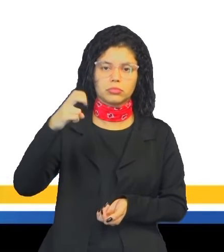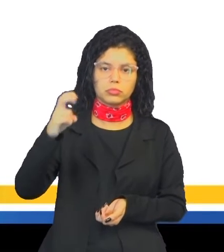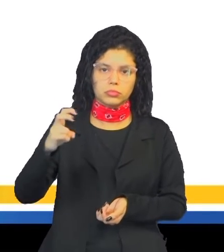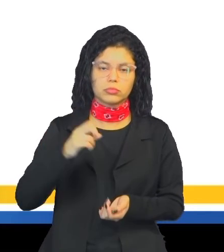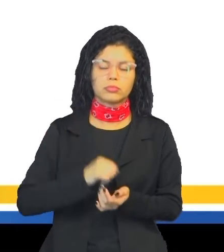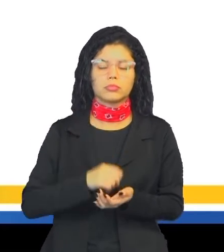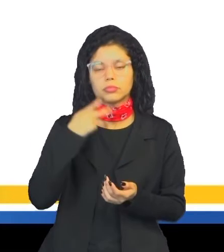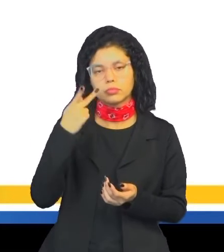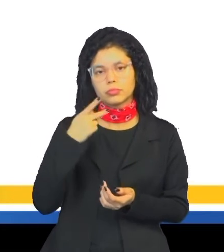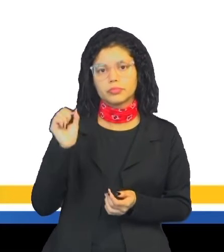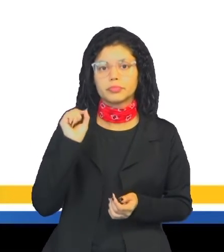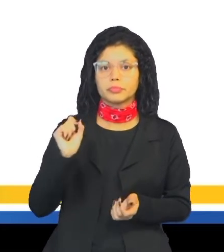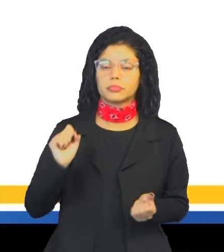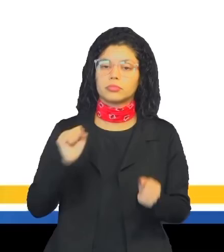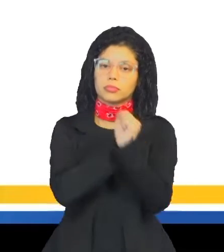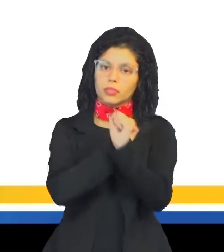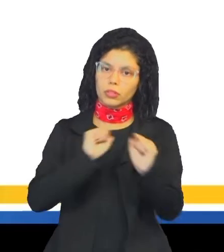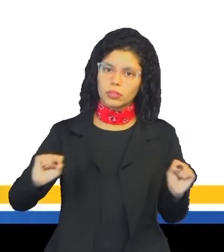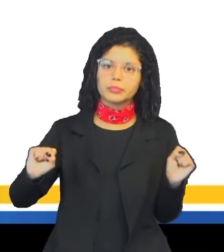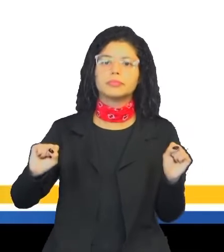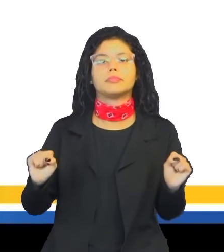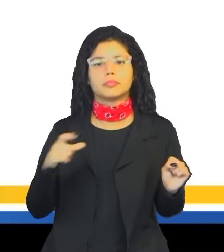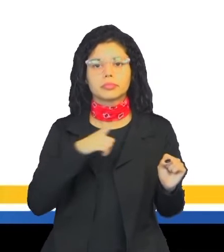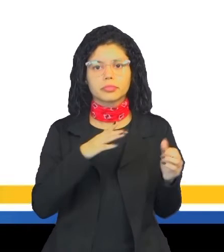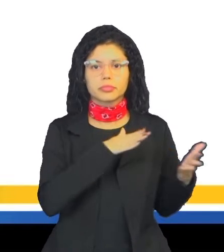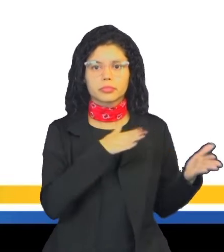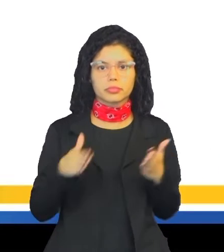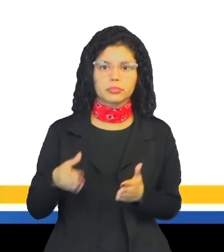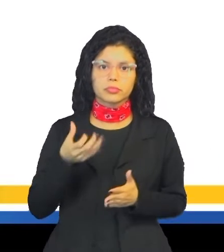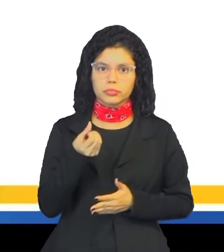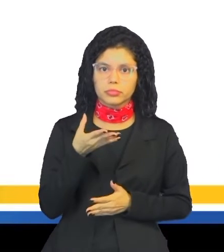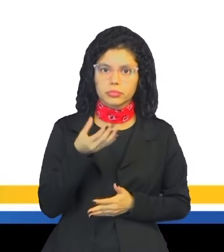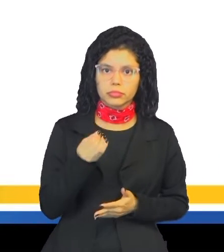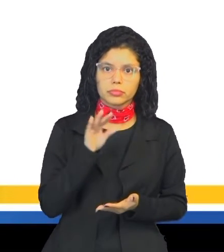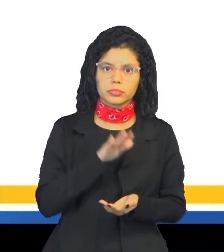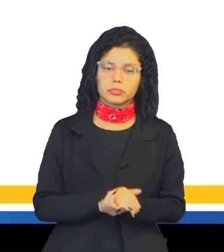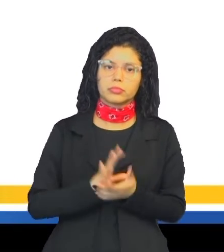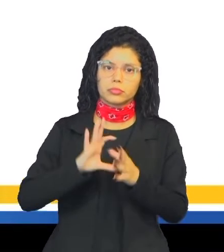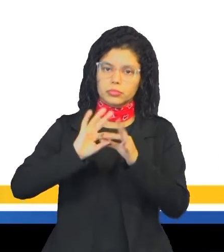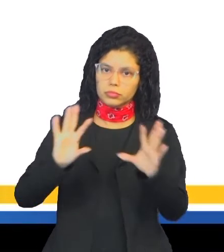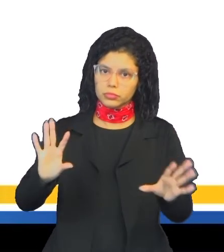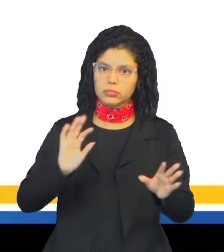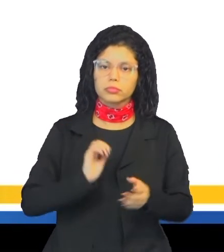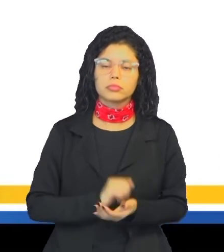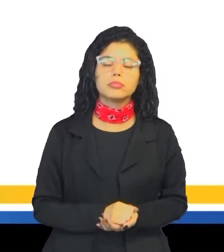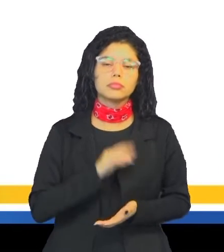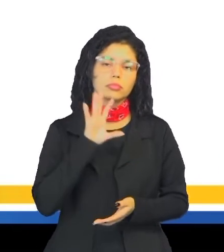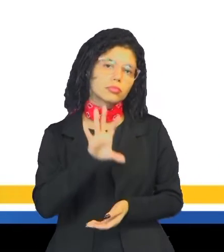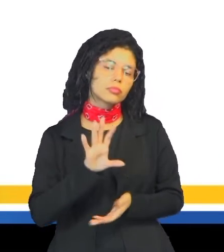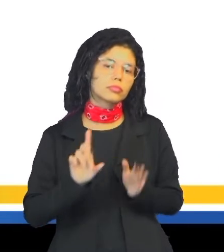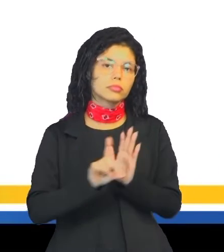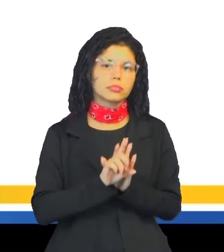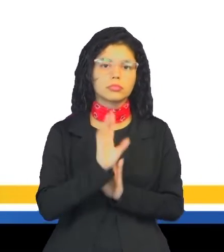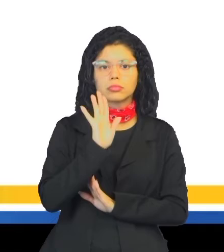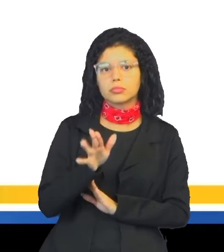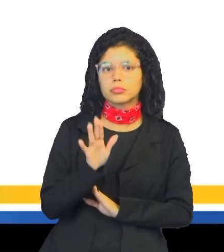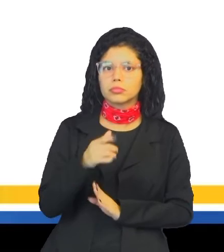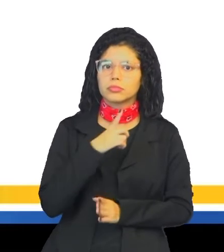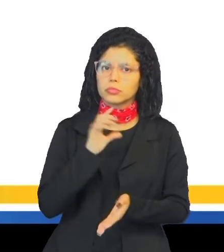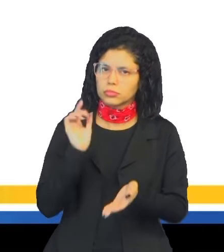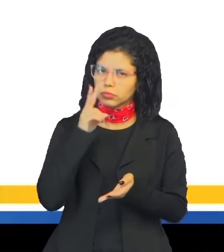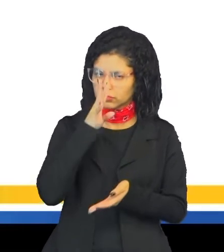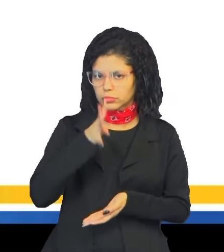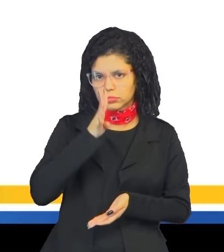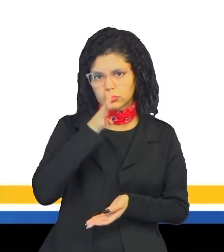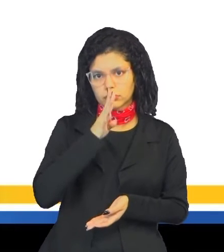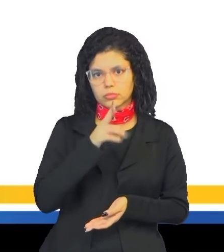1885, né, que declarava ali que os escravos, né, a partir de 60 anos eram livres, né. Essa lei, ela gera muitas críticas,